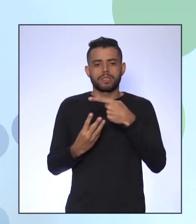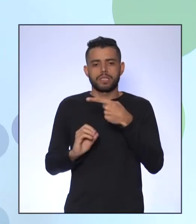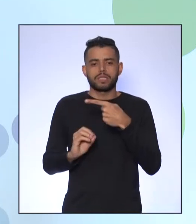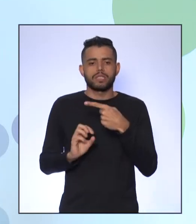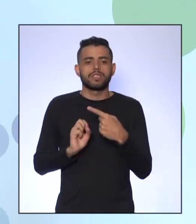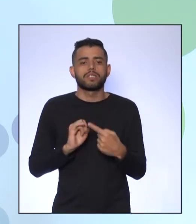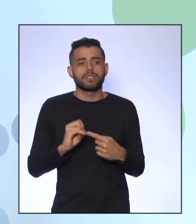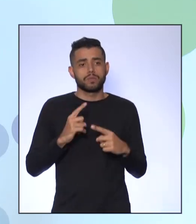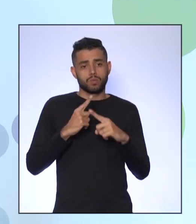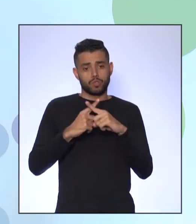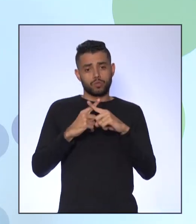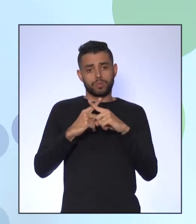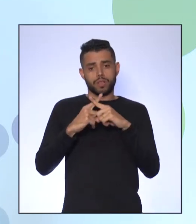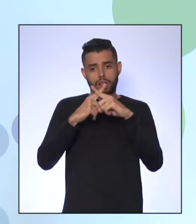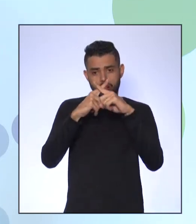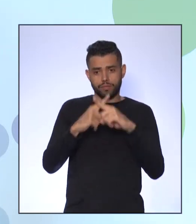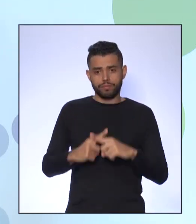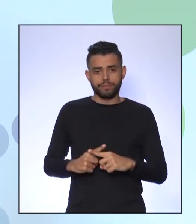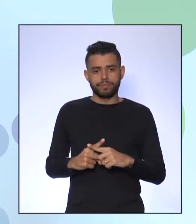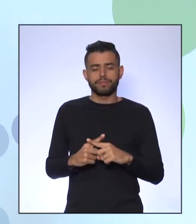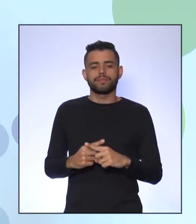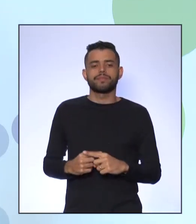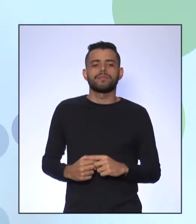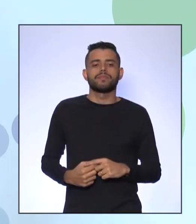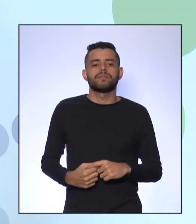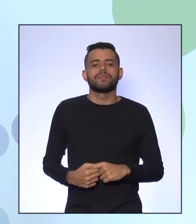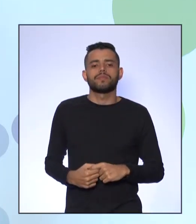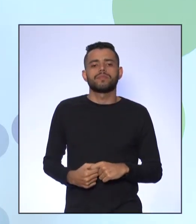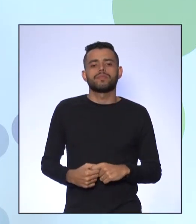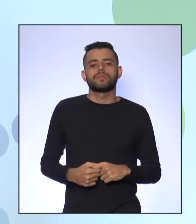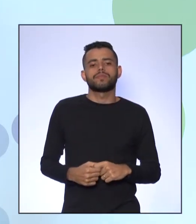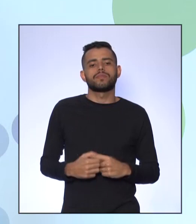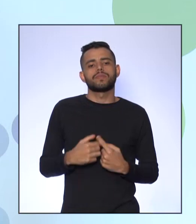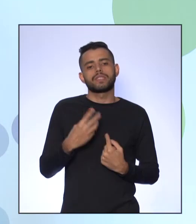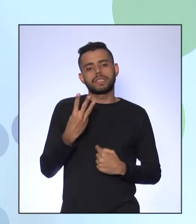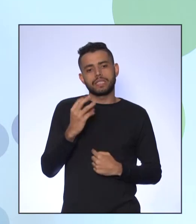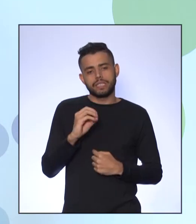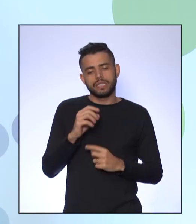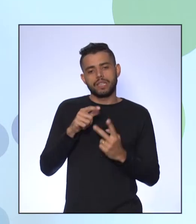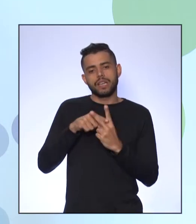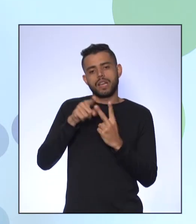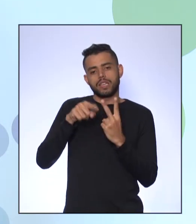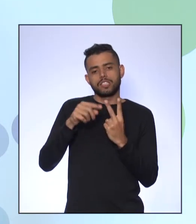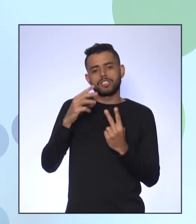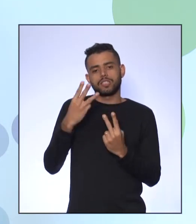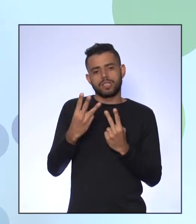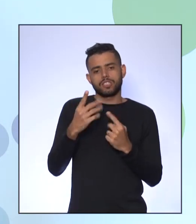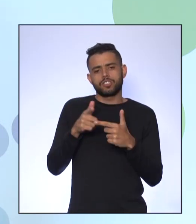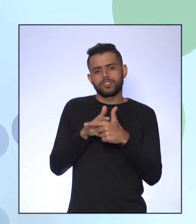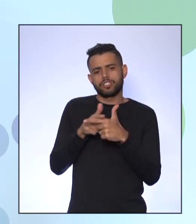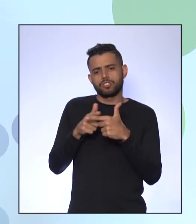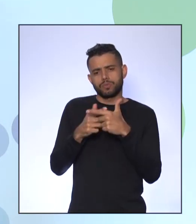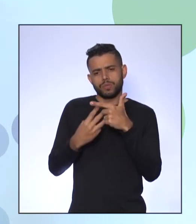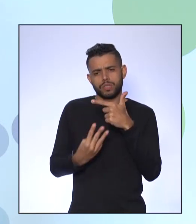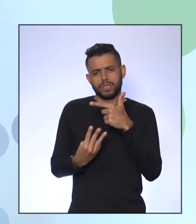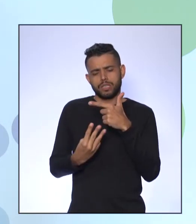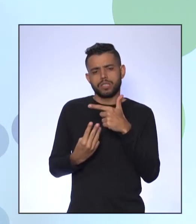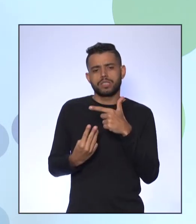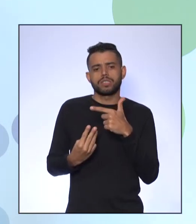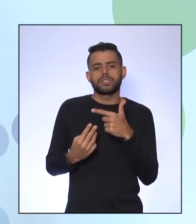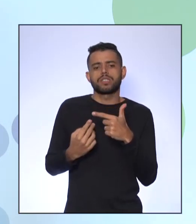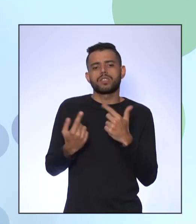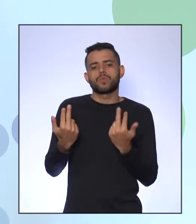eu multiplicar aqui em cruz, né, vai ficar o quê? 30 raiz de 3 dividido por 3 é igual a